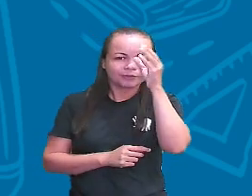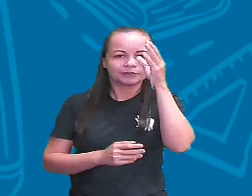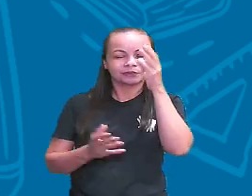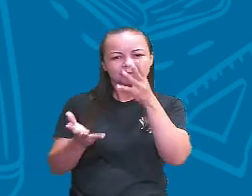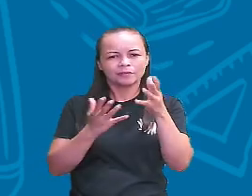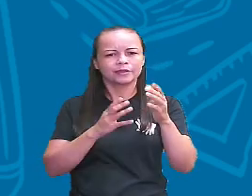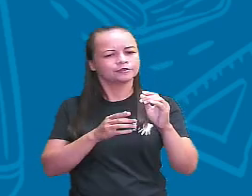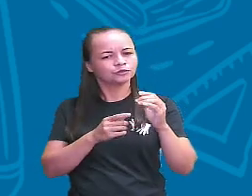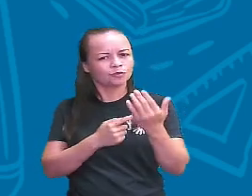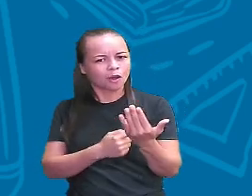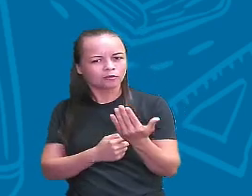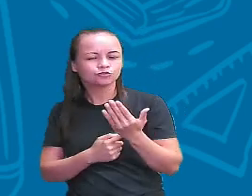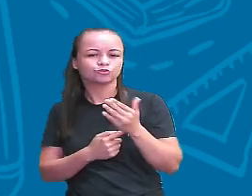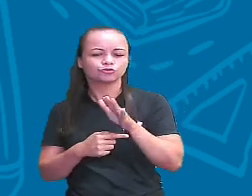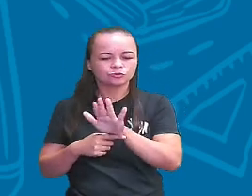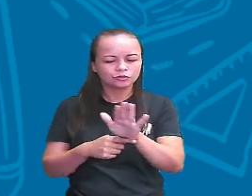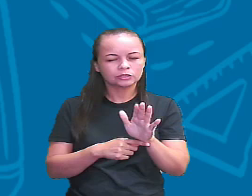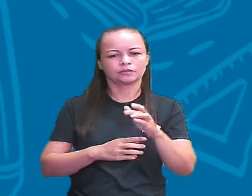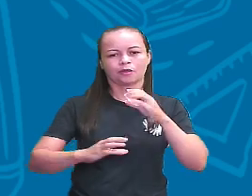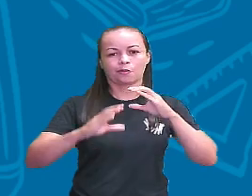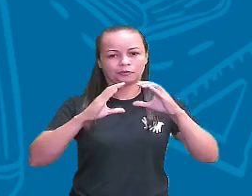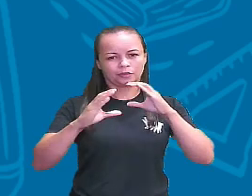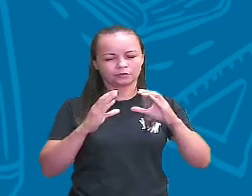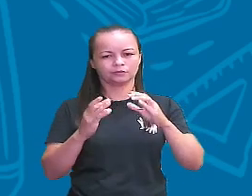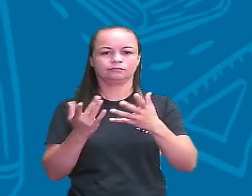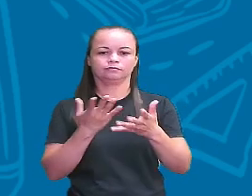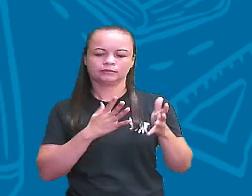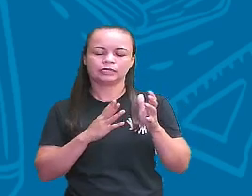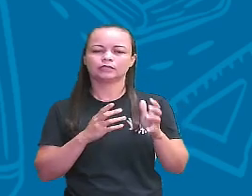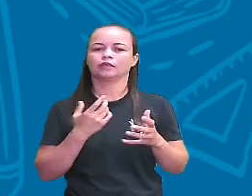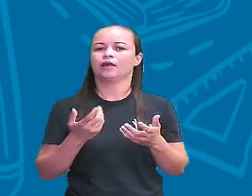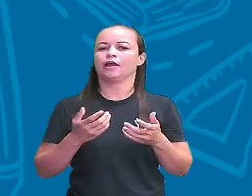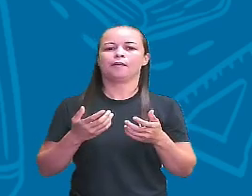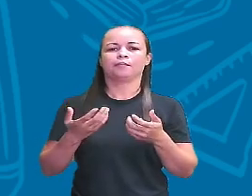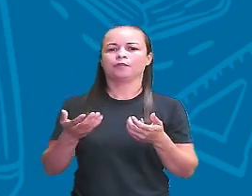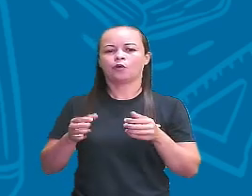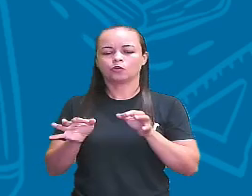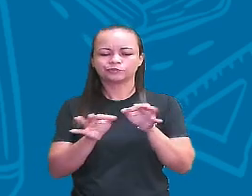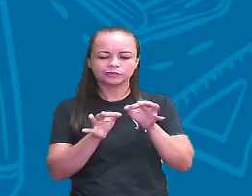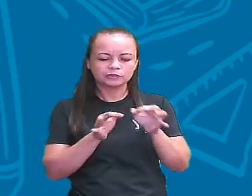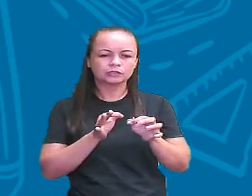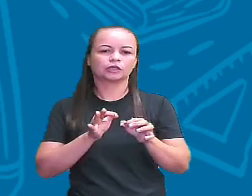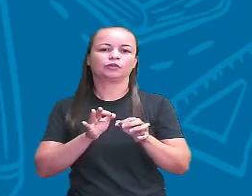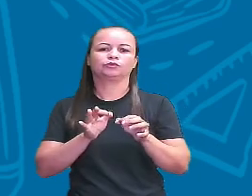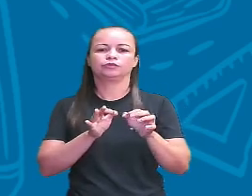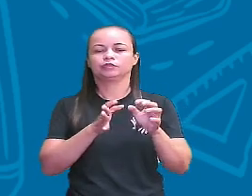na nossa comunicação, tanto na produção textual, quanto na